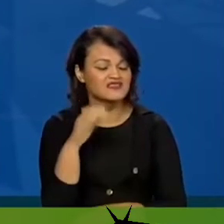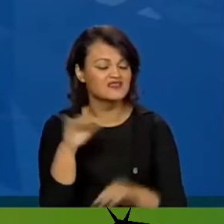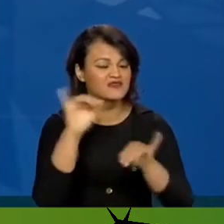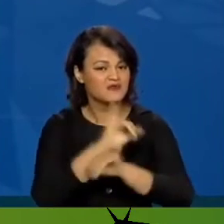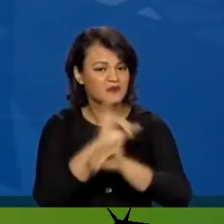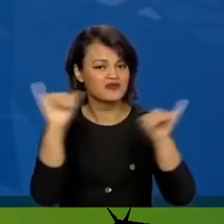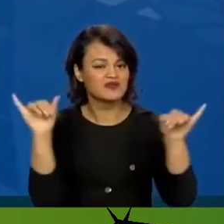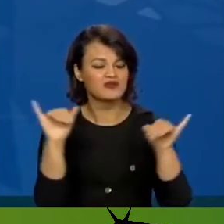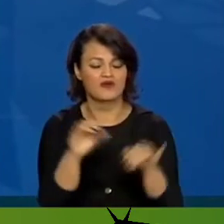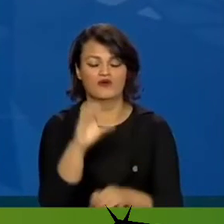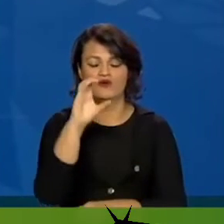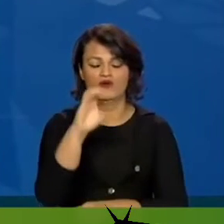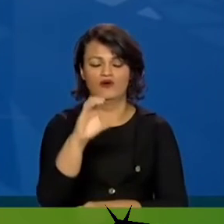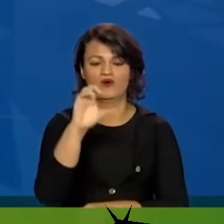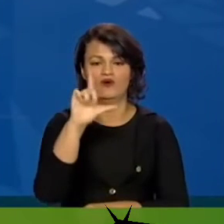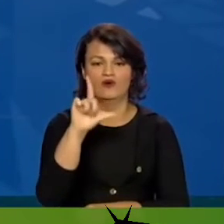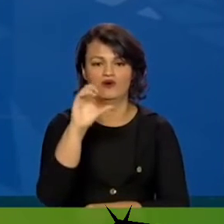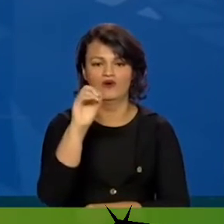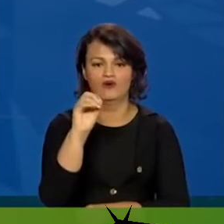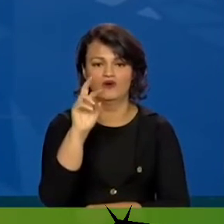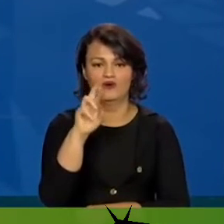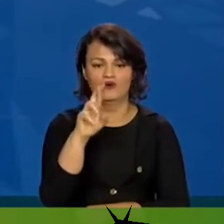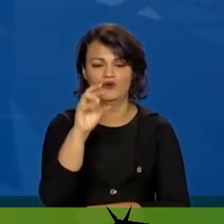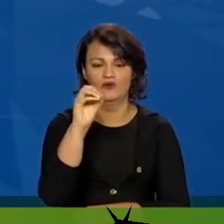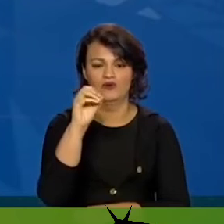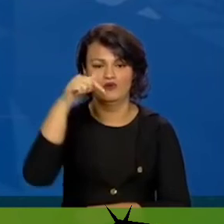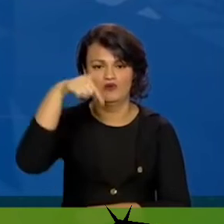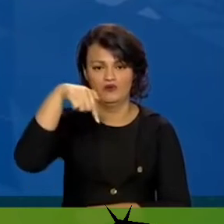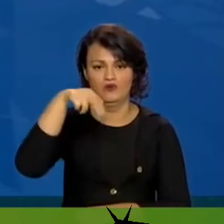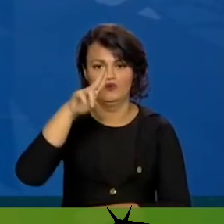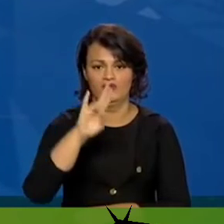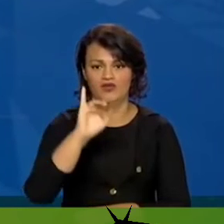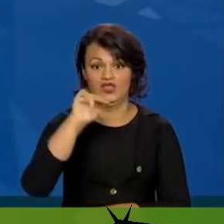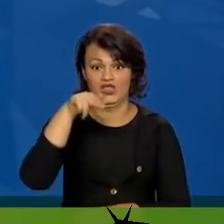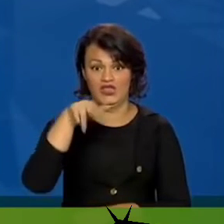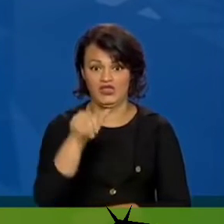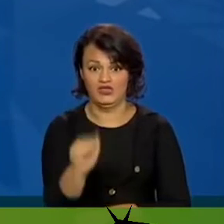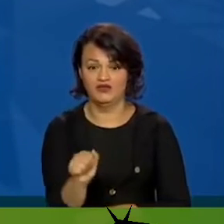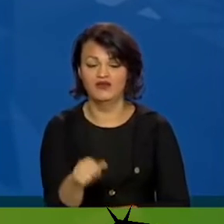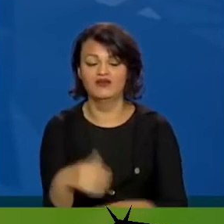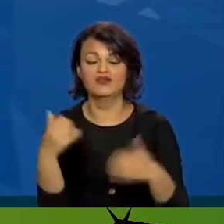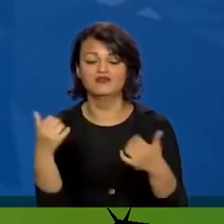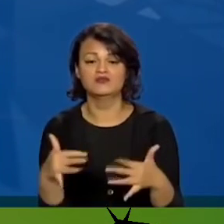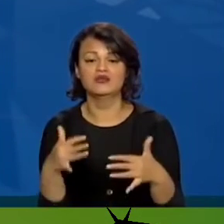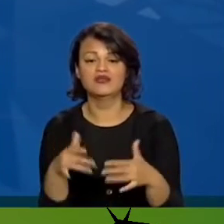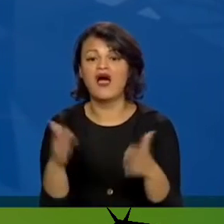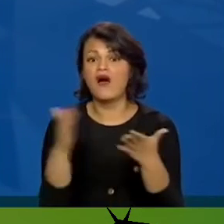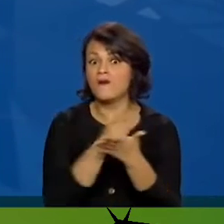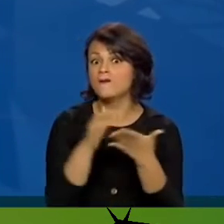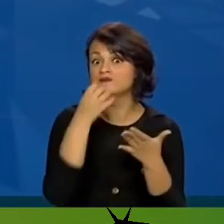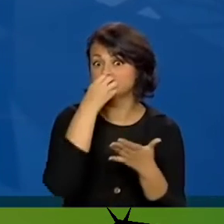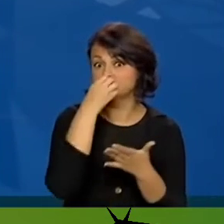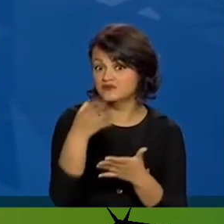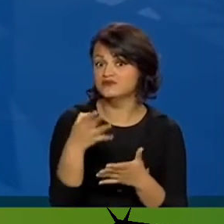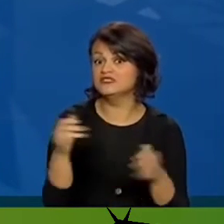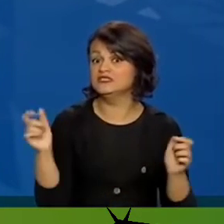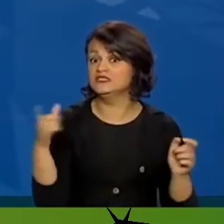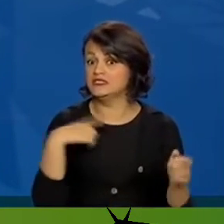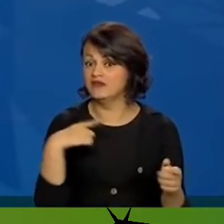sobre a cloroquina, hidroxicloroquina, no New England, ele mostra algumas boas